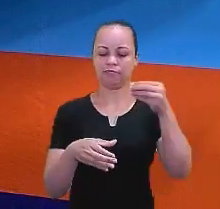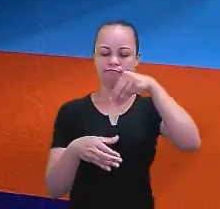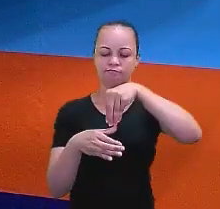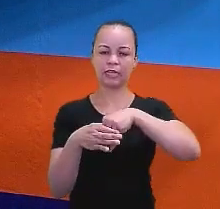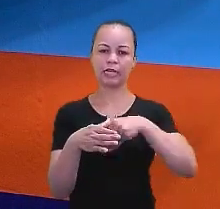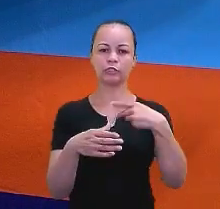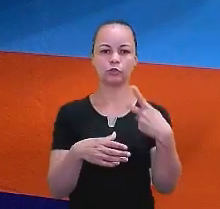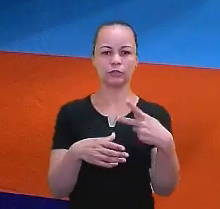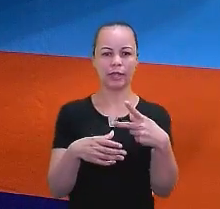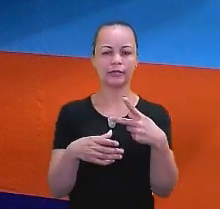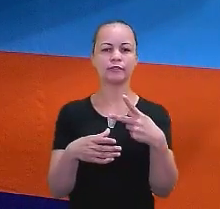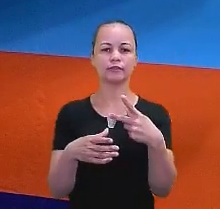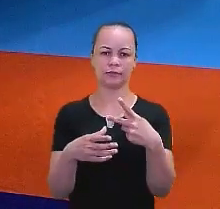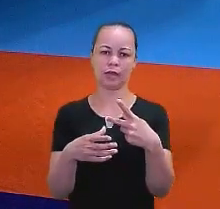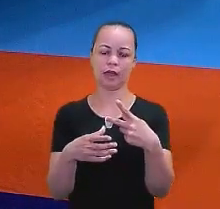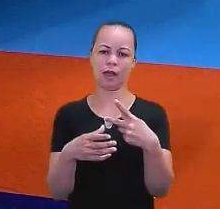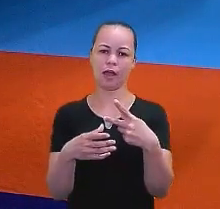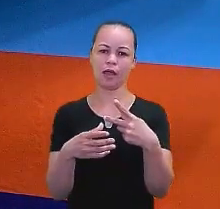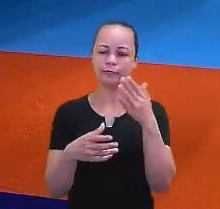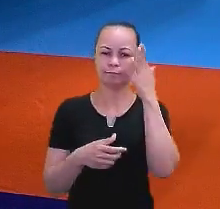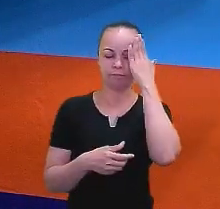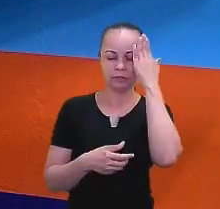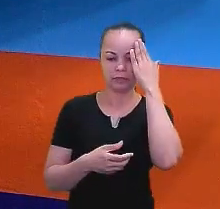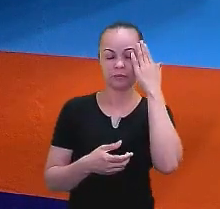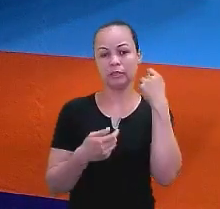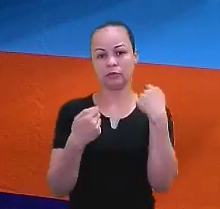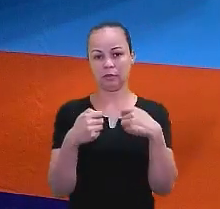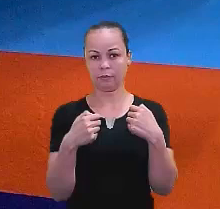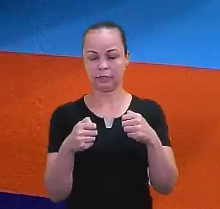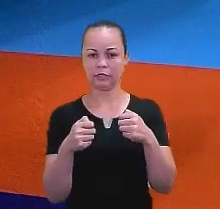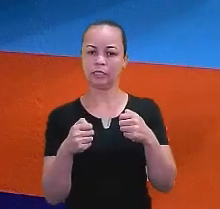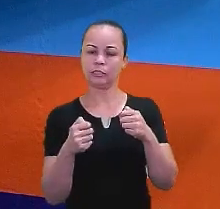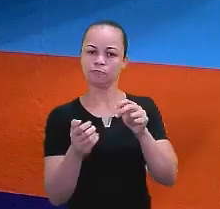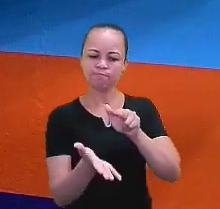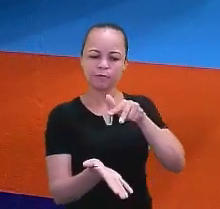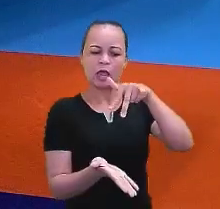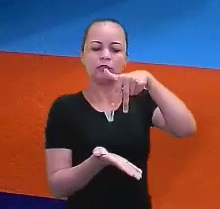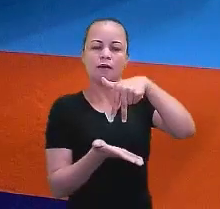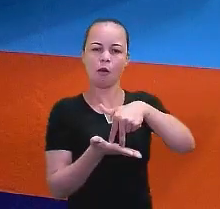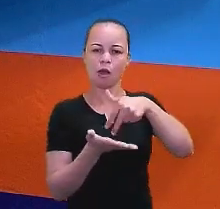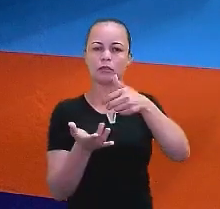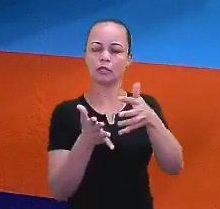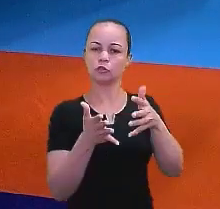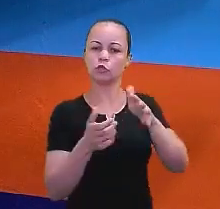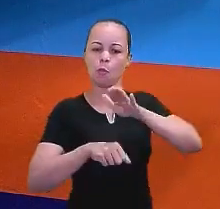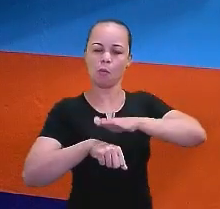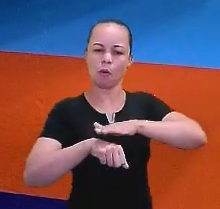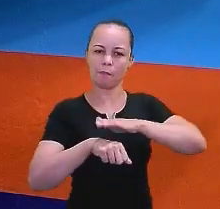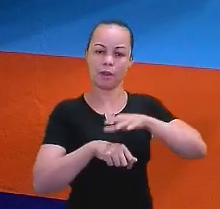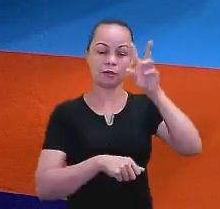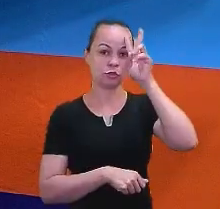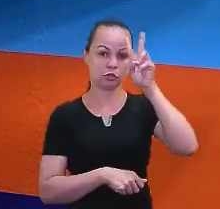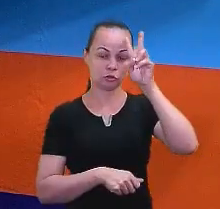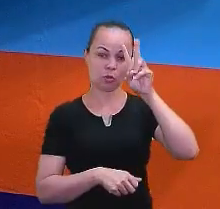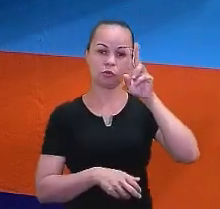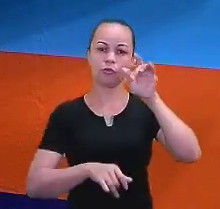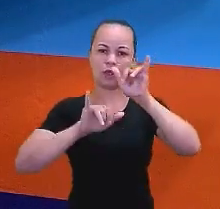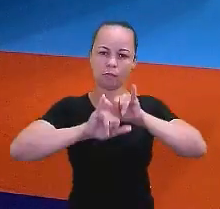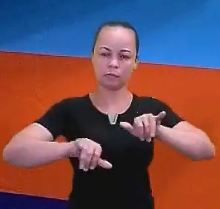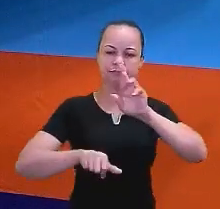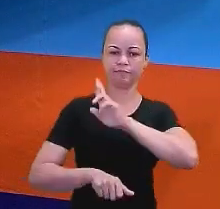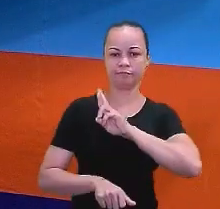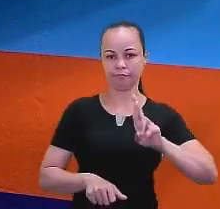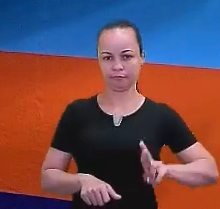dessa concepção que nós estamos falando de exaltação de um momento histórico, que é a proclamação da